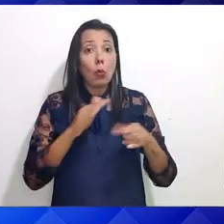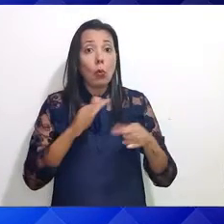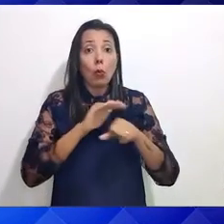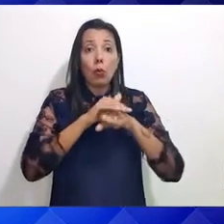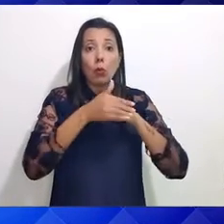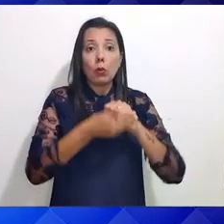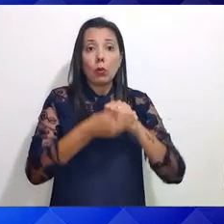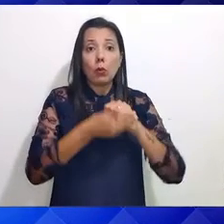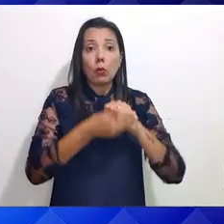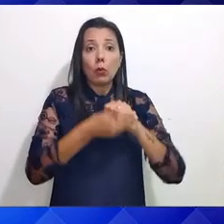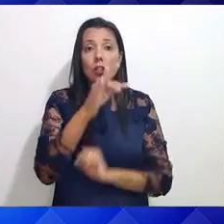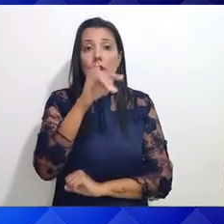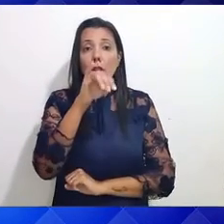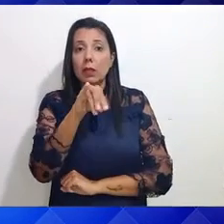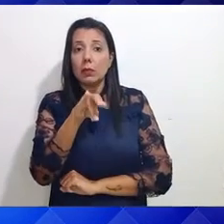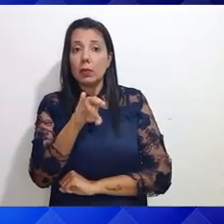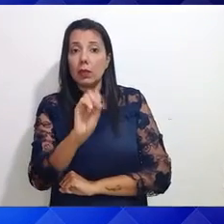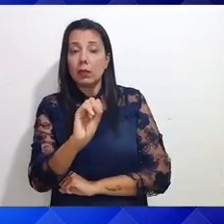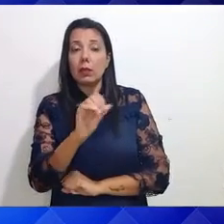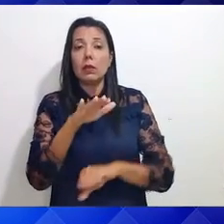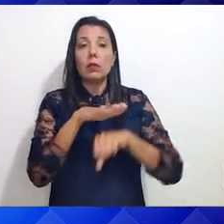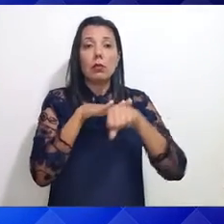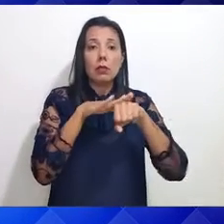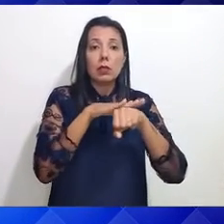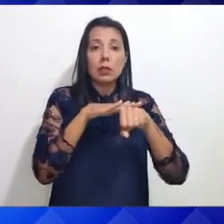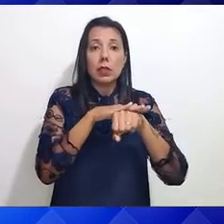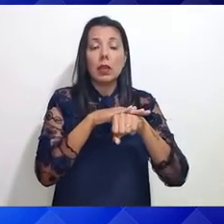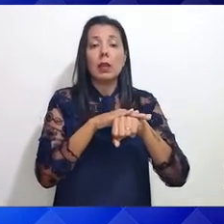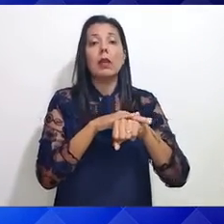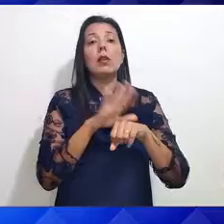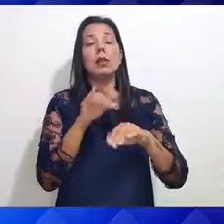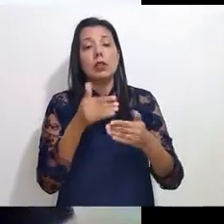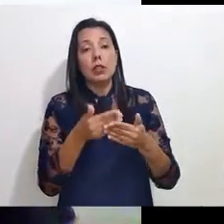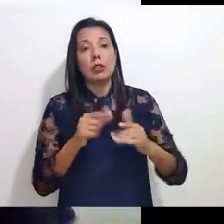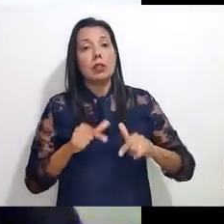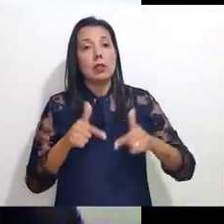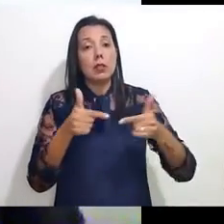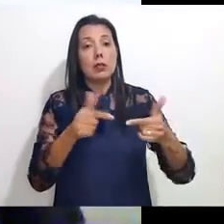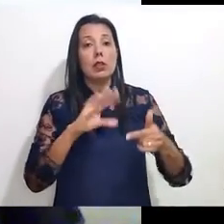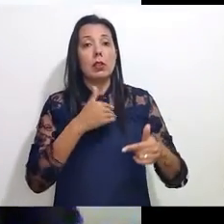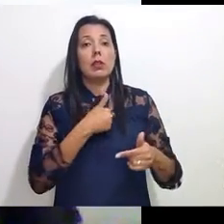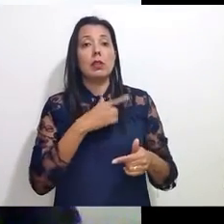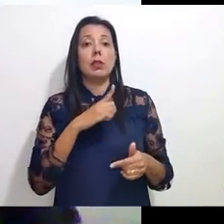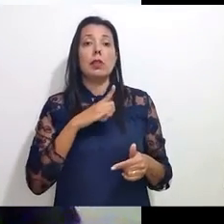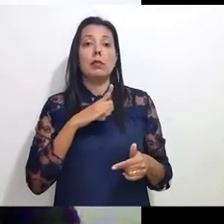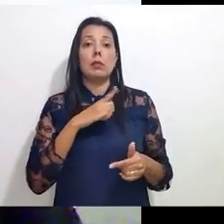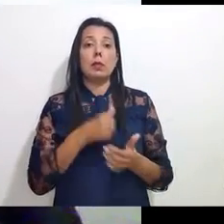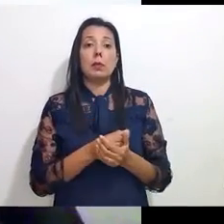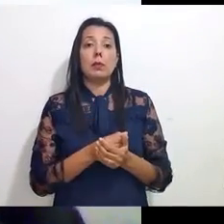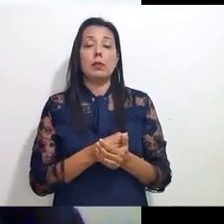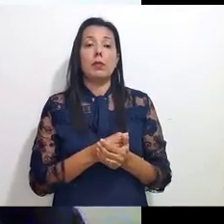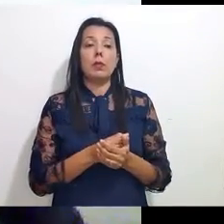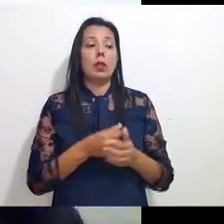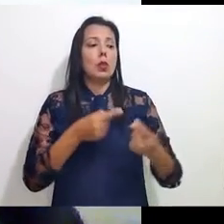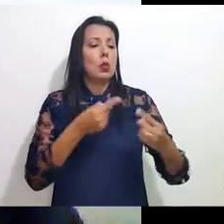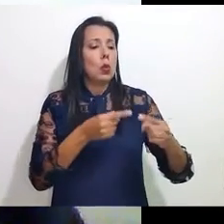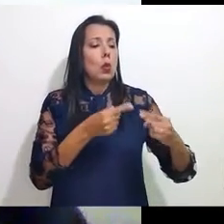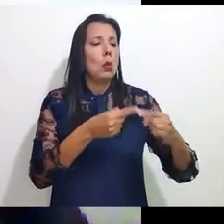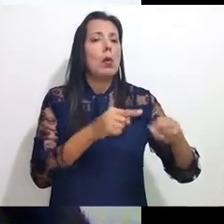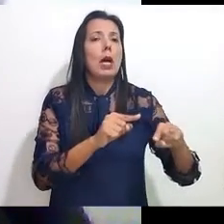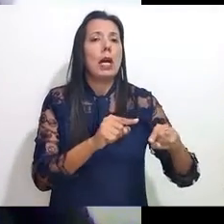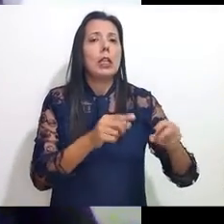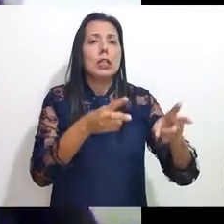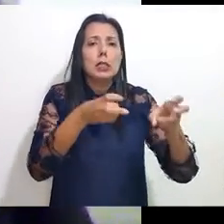com a gente sobre esse desafio que nós temos do combate à exploração sexual